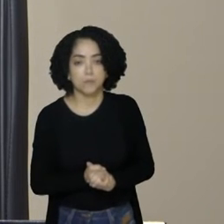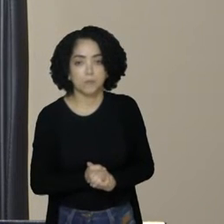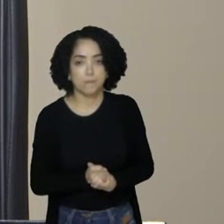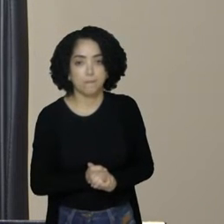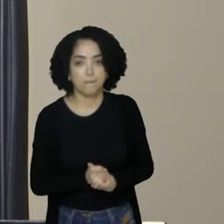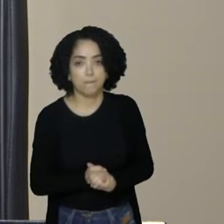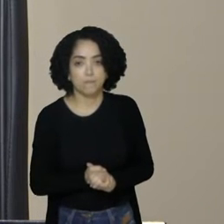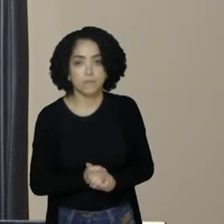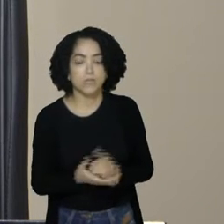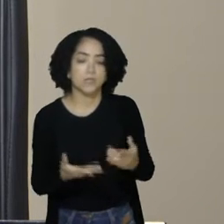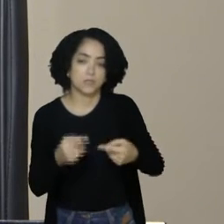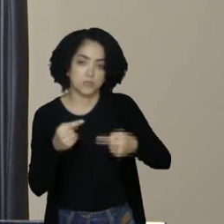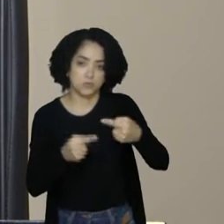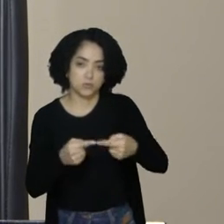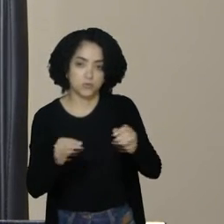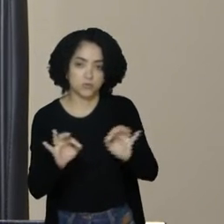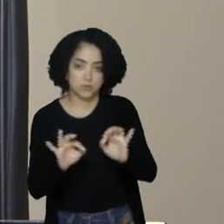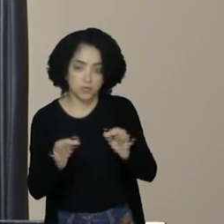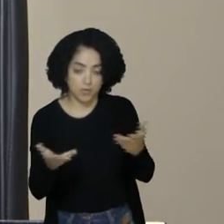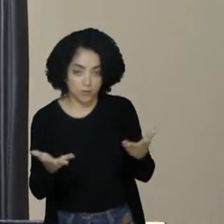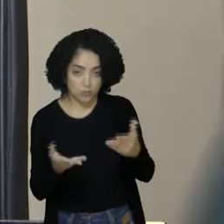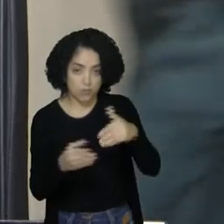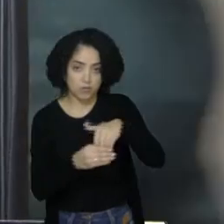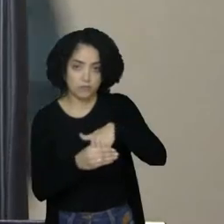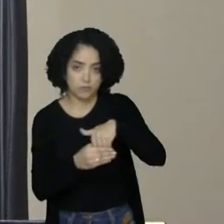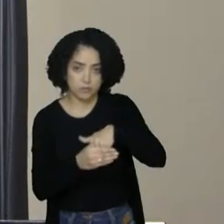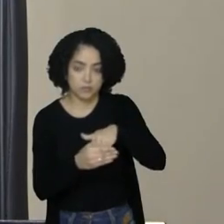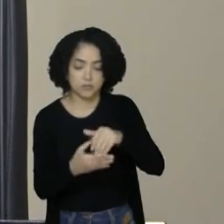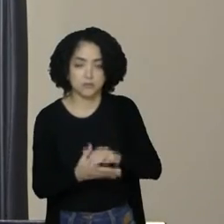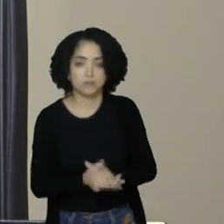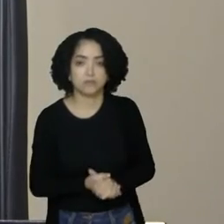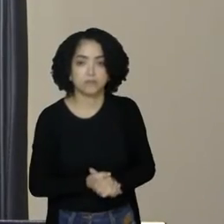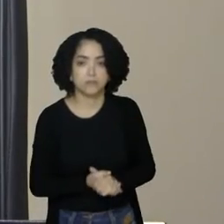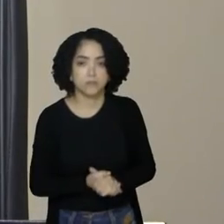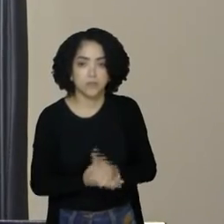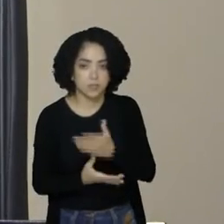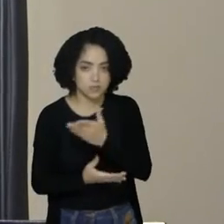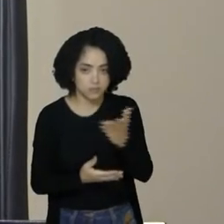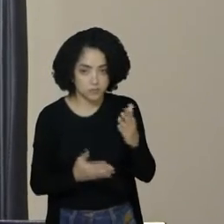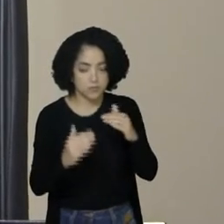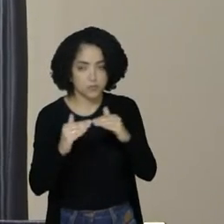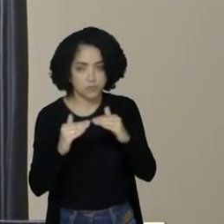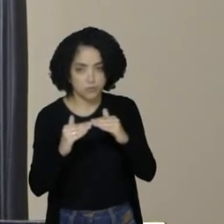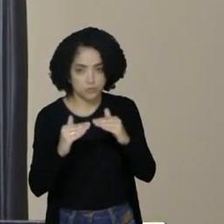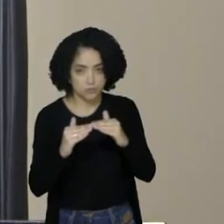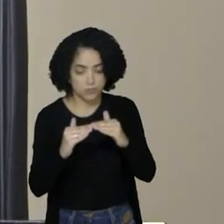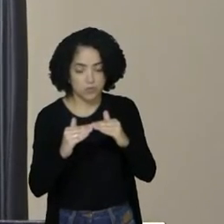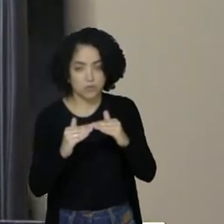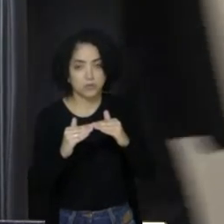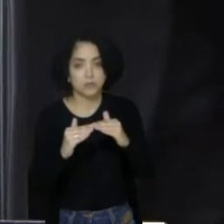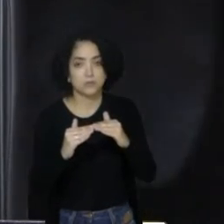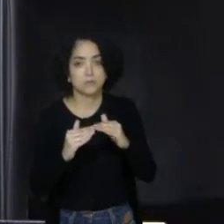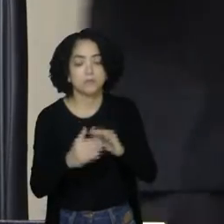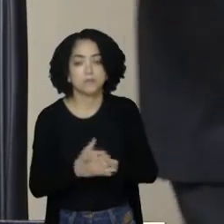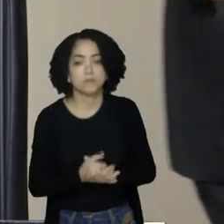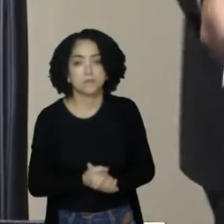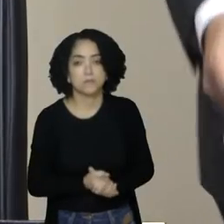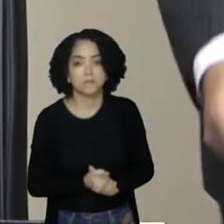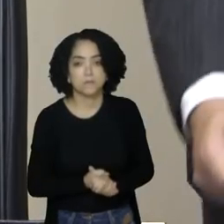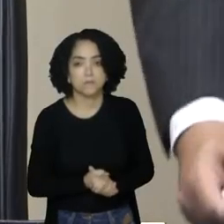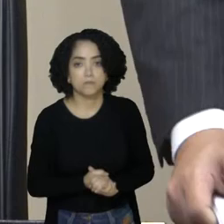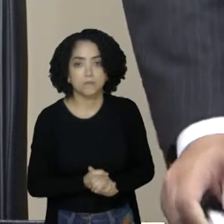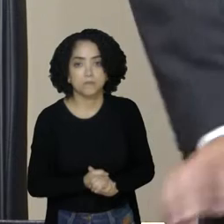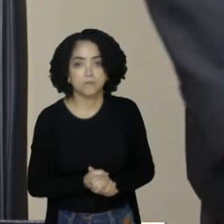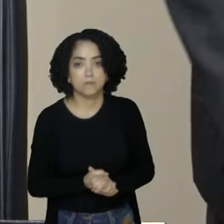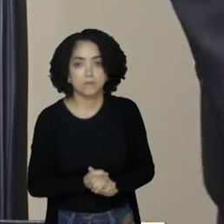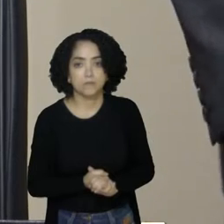Não havendo quem queira discutir, em votação, os deputados concordam, permaneçam como se encontram.